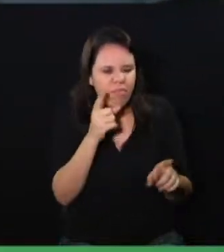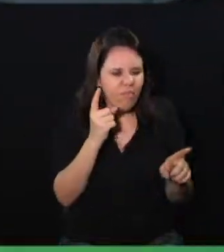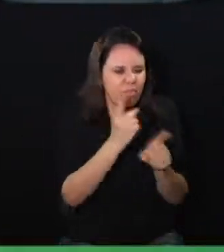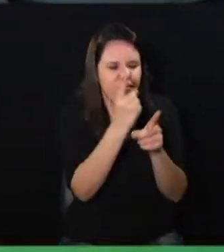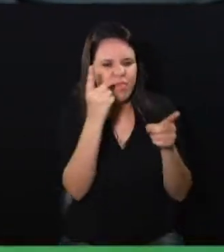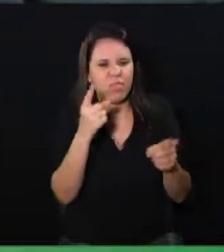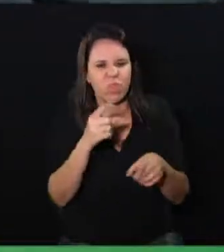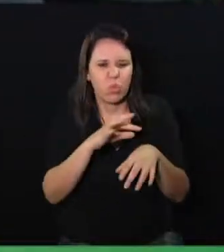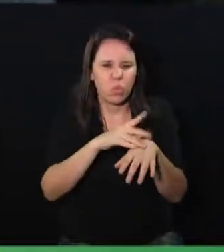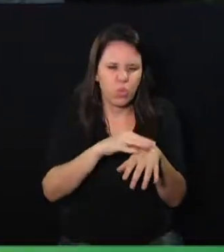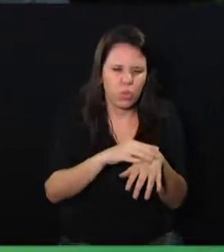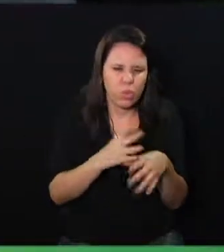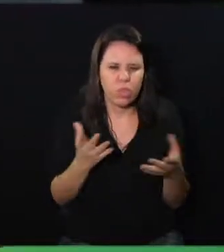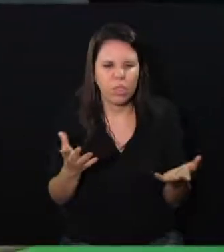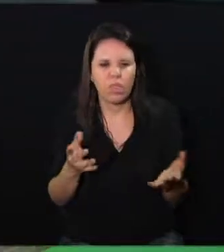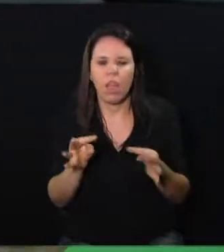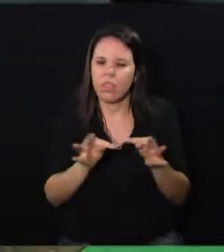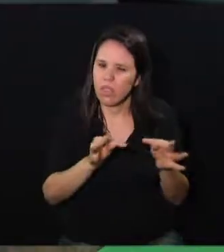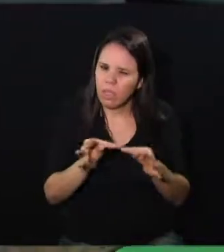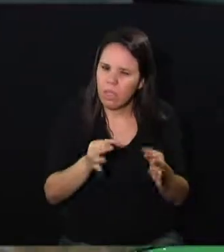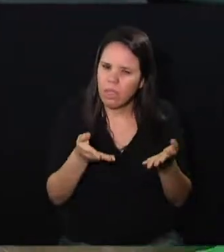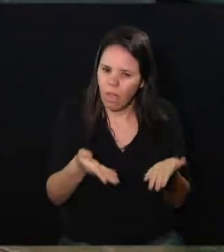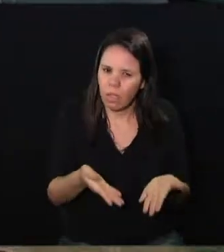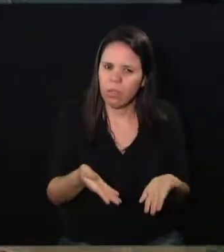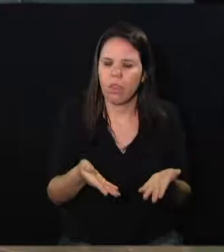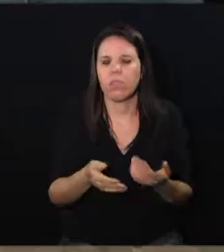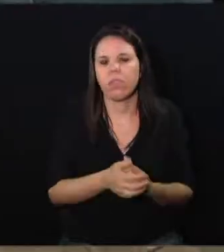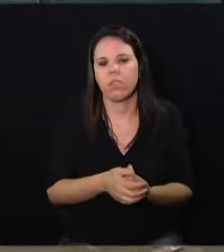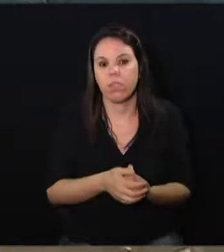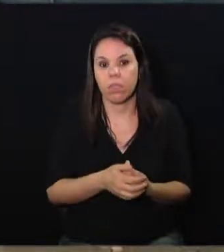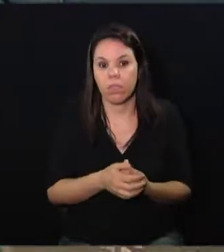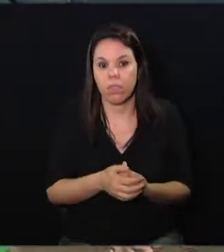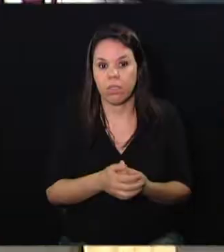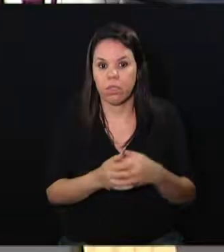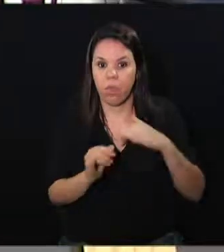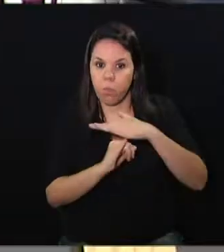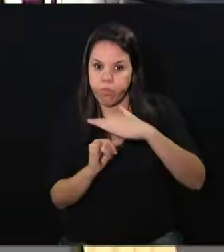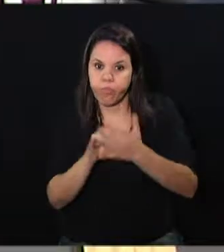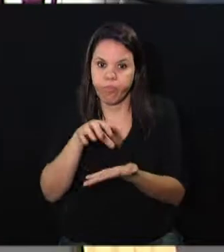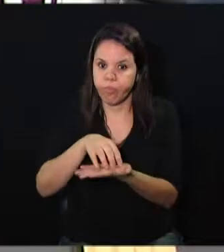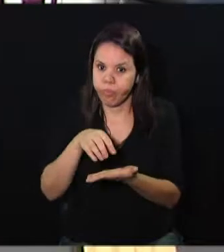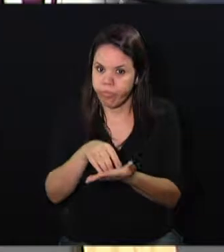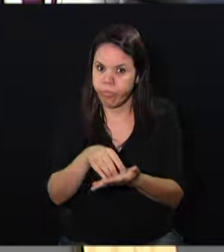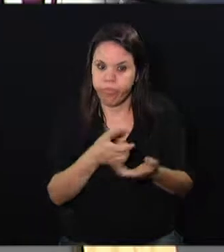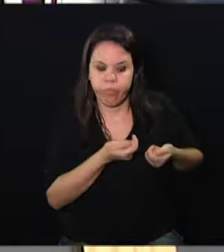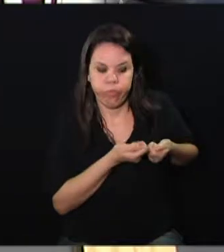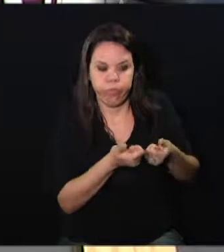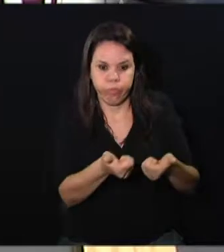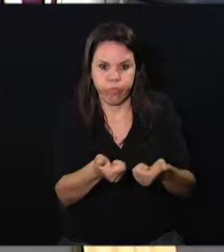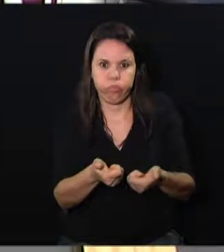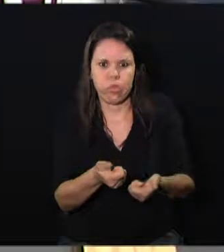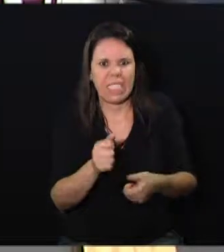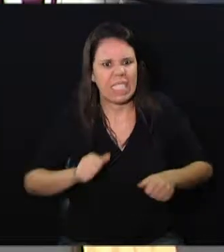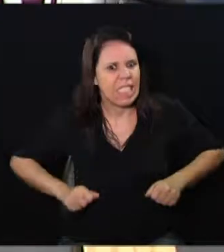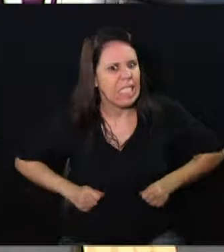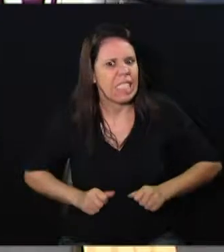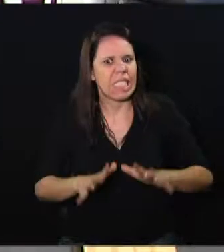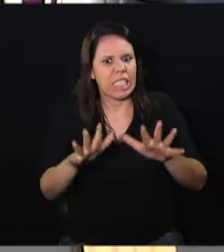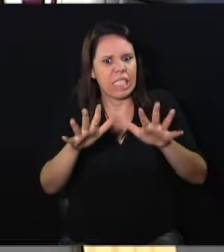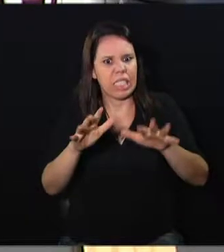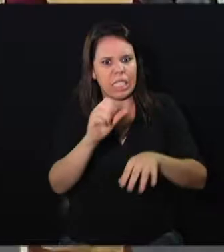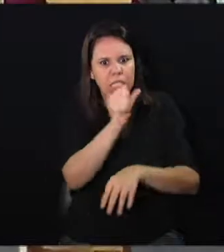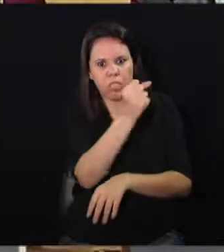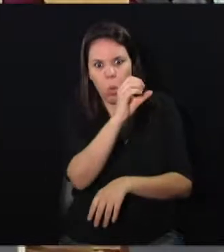doentes ou machucados também são tratados por aqui. A ONG, que se mantém apenas por meio de doação, gasta em média